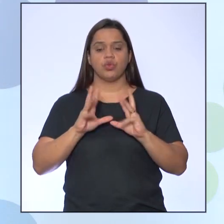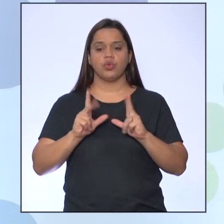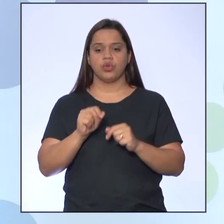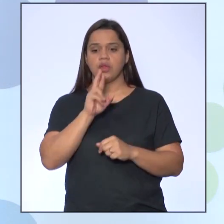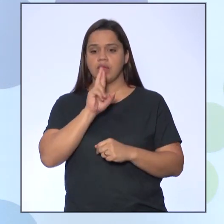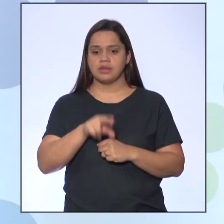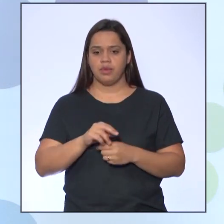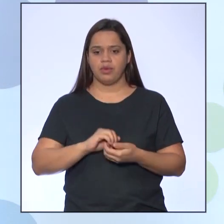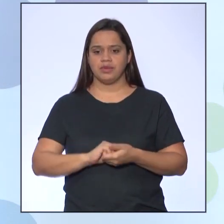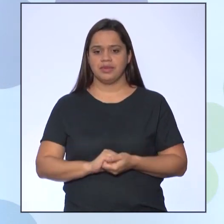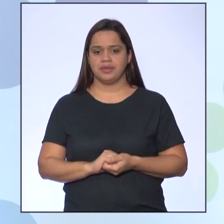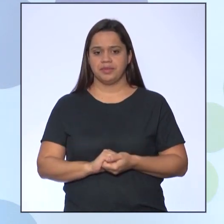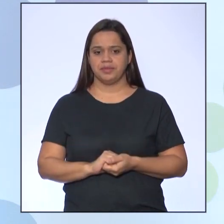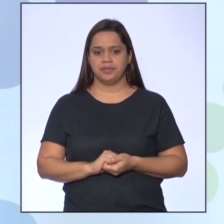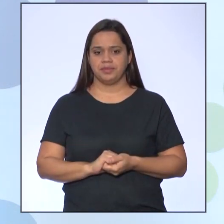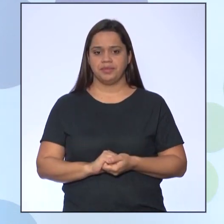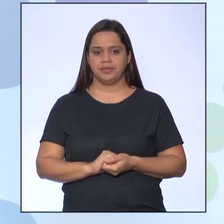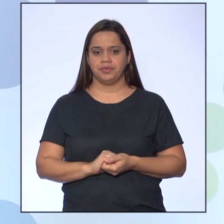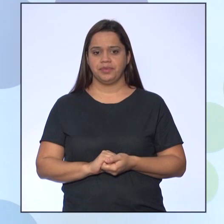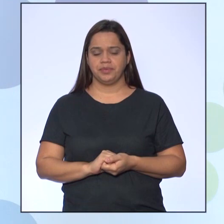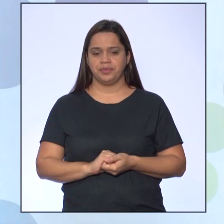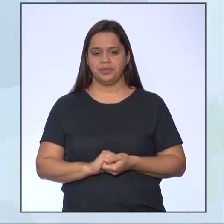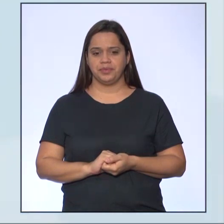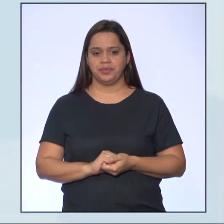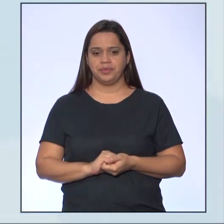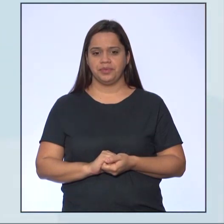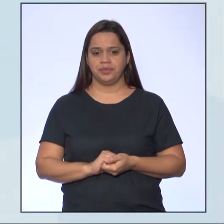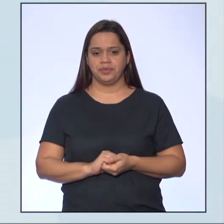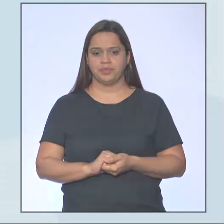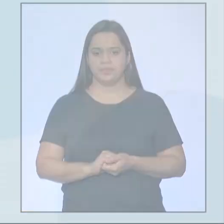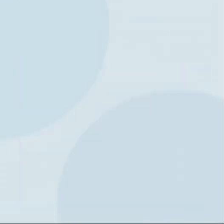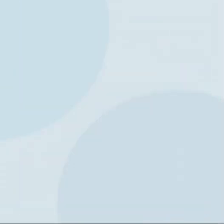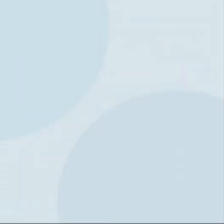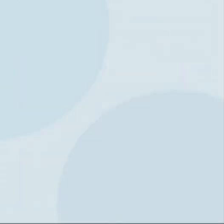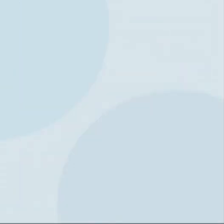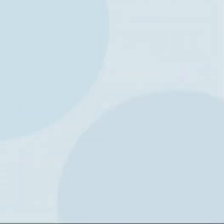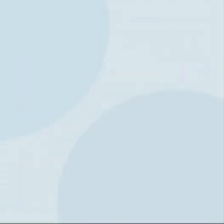colocações de vocês, ok? Mais 2 minutinhos.